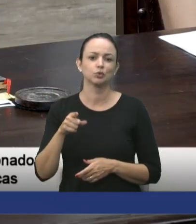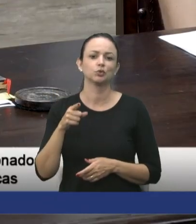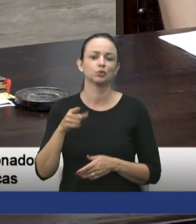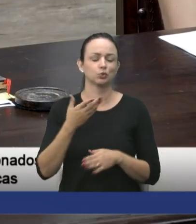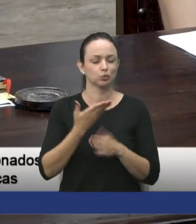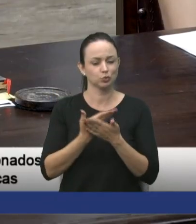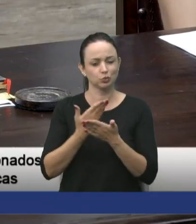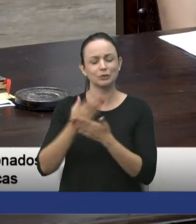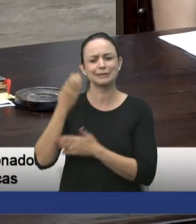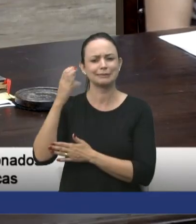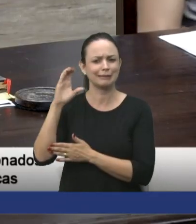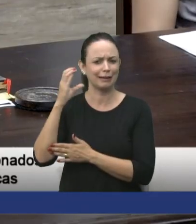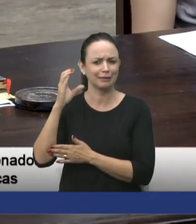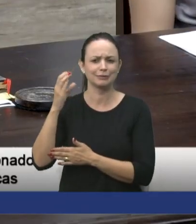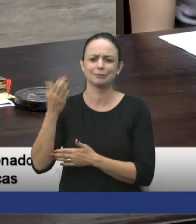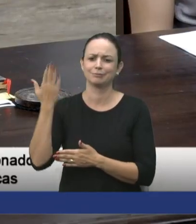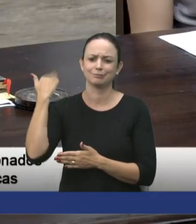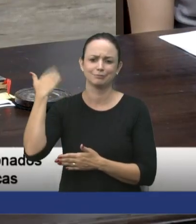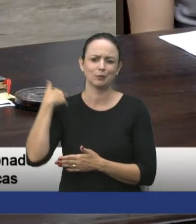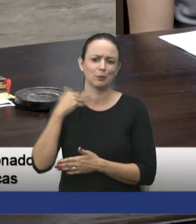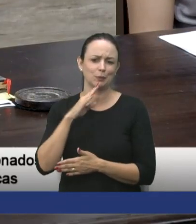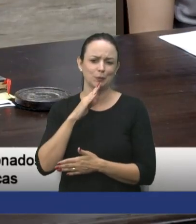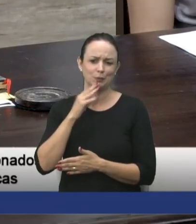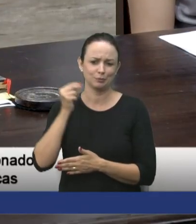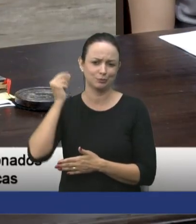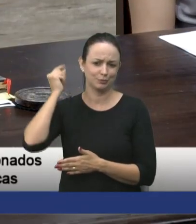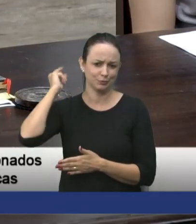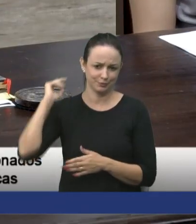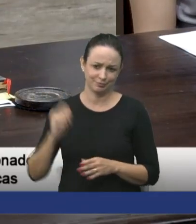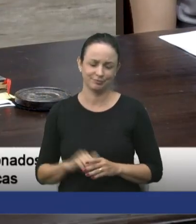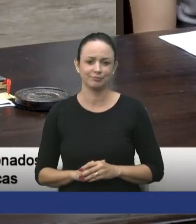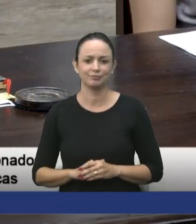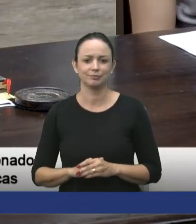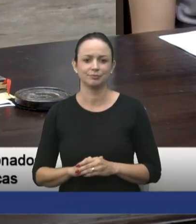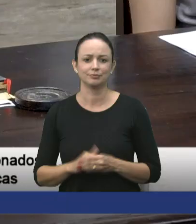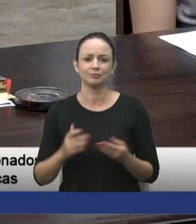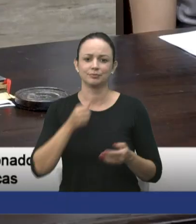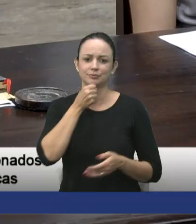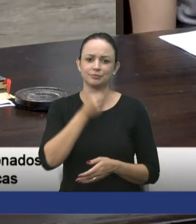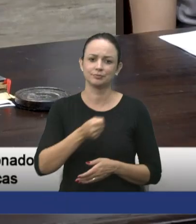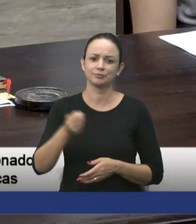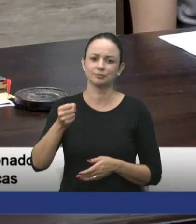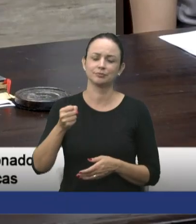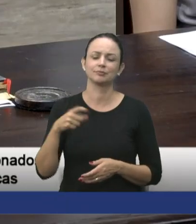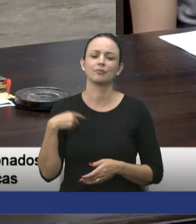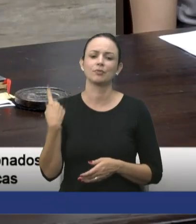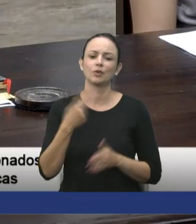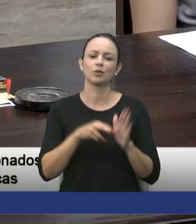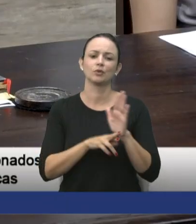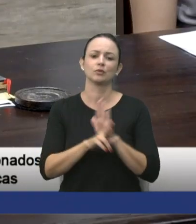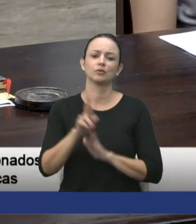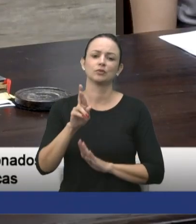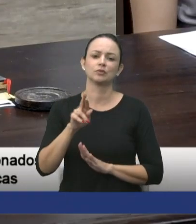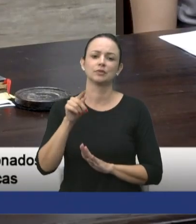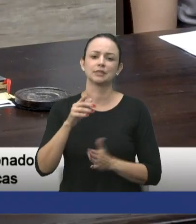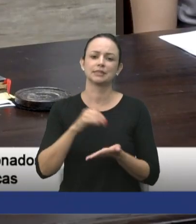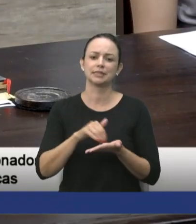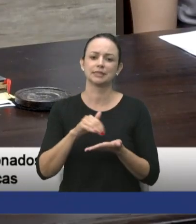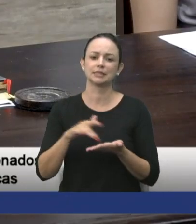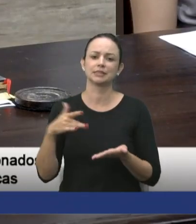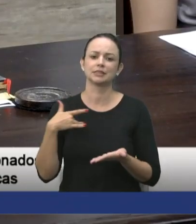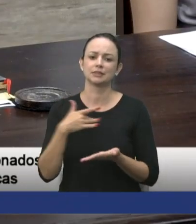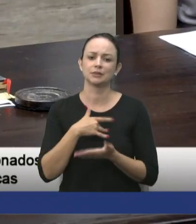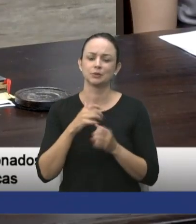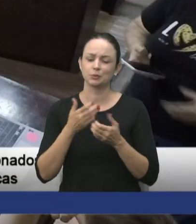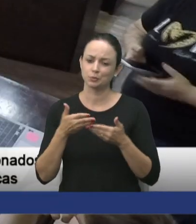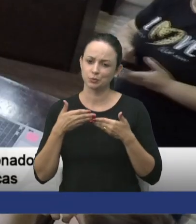cientificamente desde que eu me conheço por gente. Vou passar a palavra para a nossa representante da Secretaria da Saúde, por